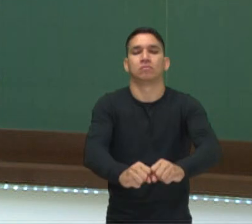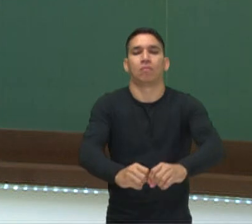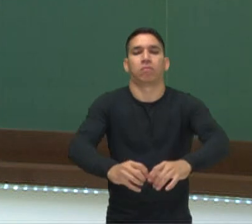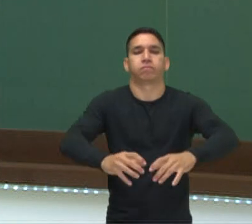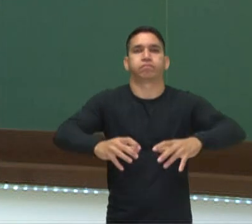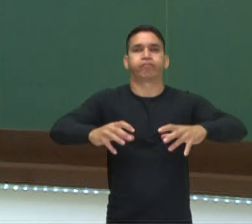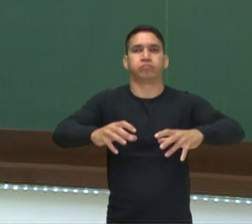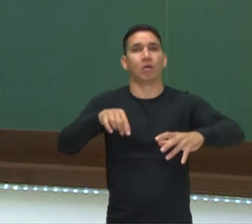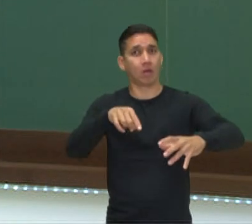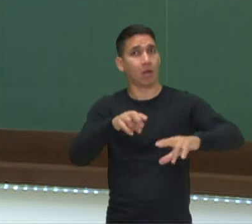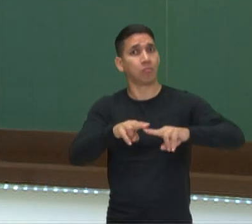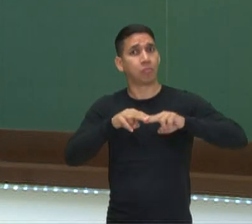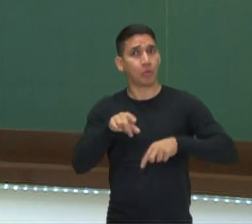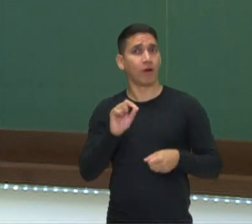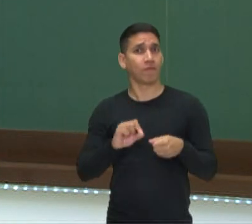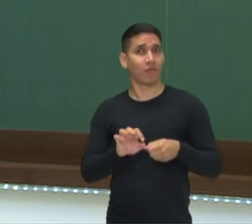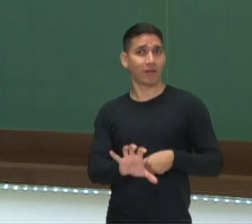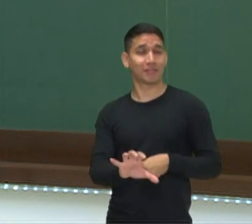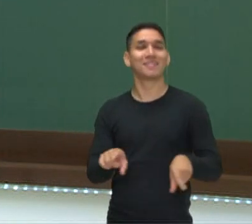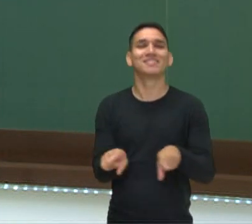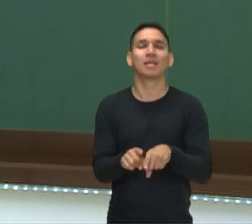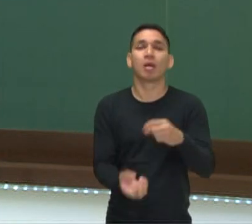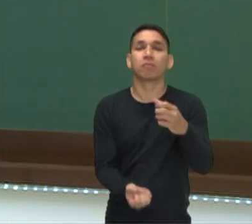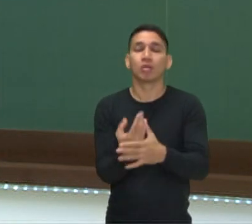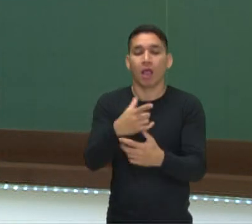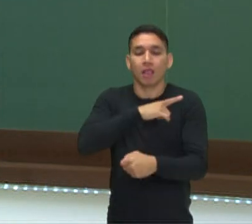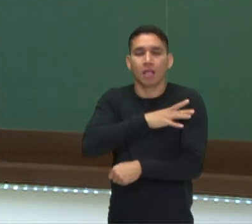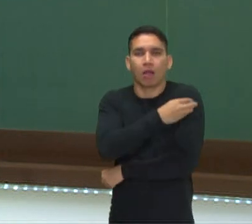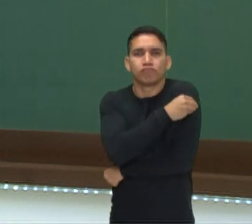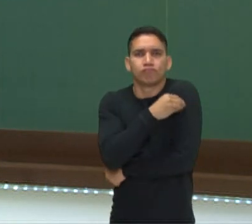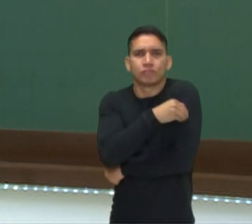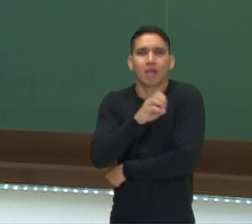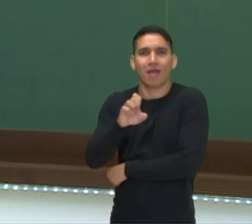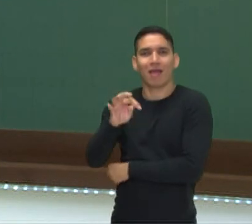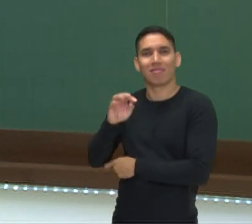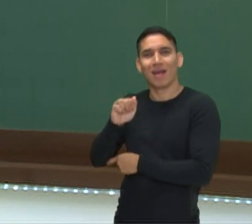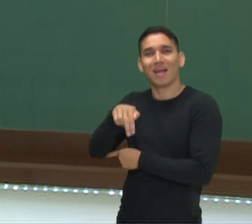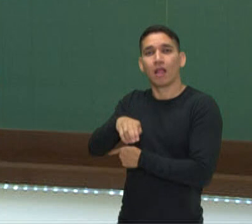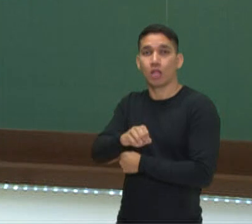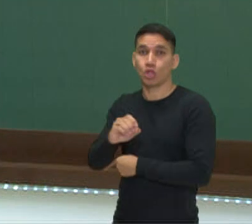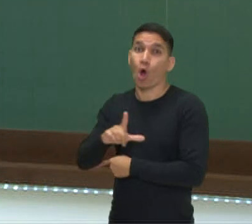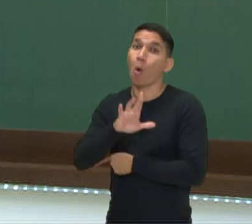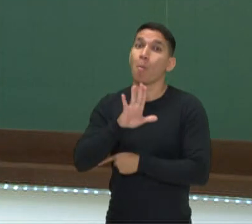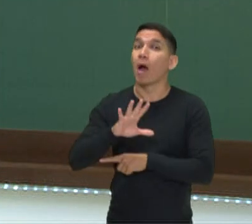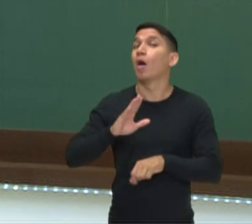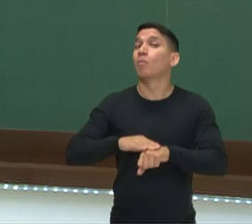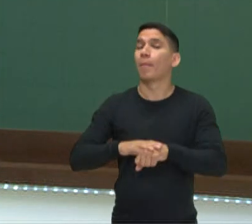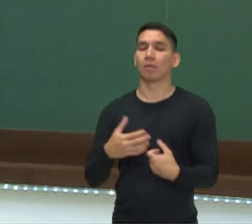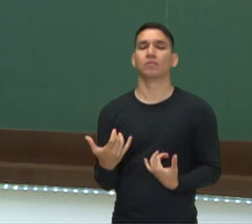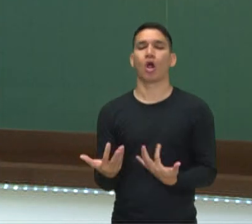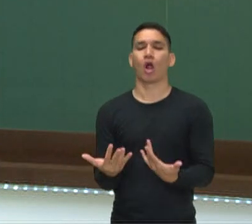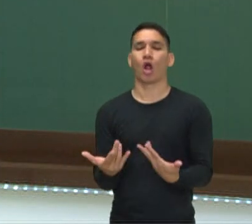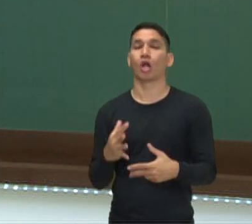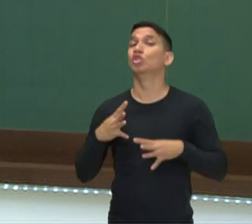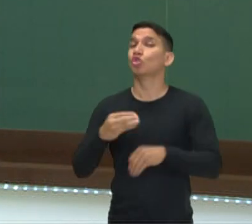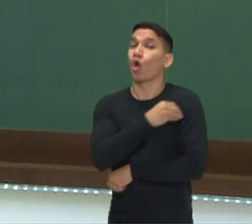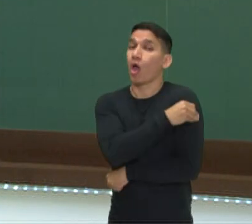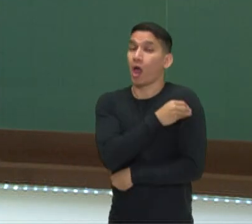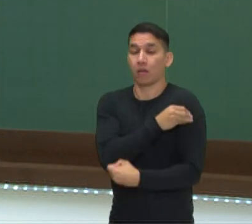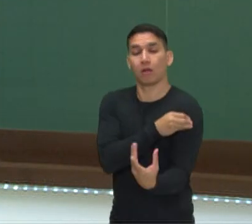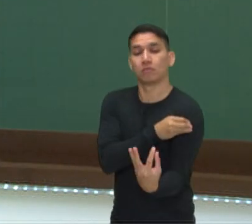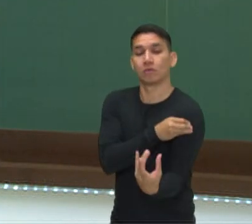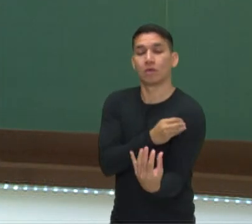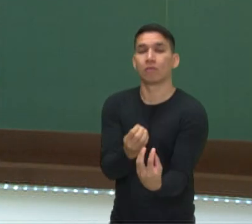da massa e também tem a formação do etanol. Quando você assa o pão, todo esse etanol que está produzido ali vai